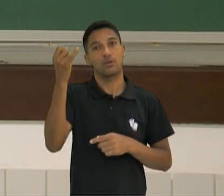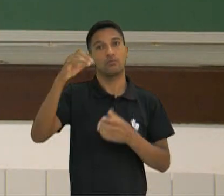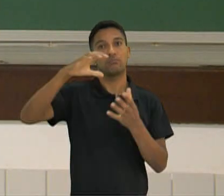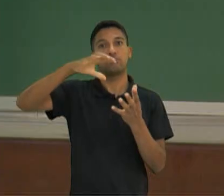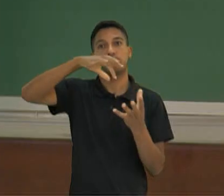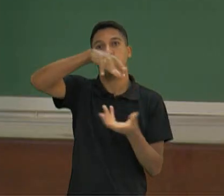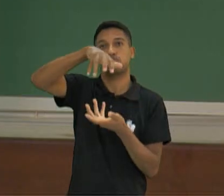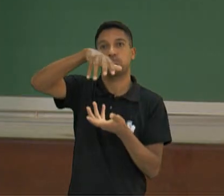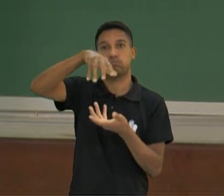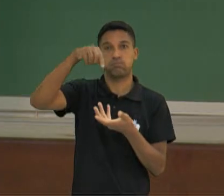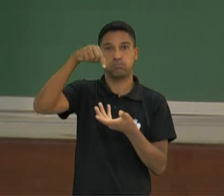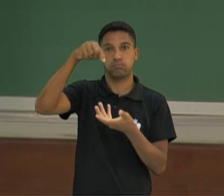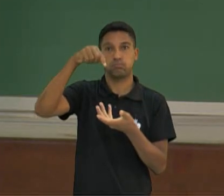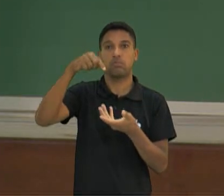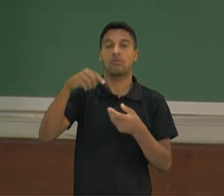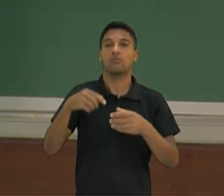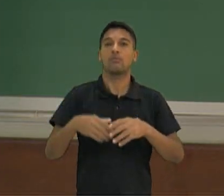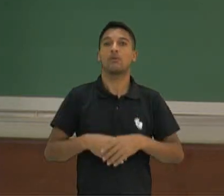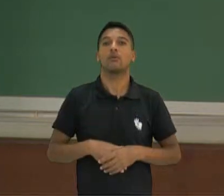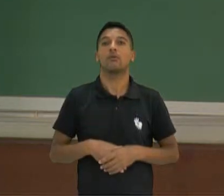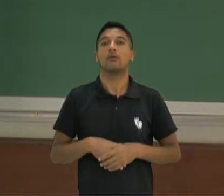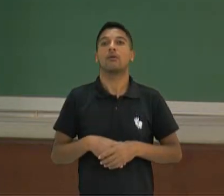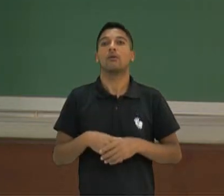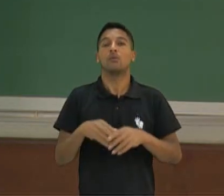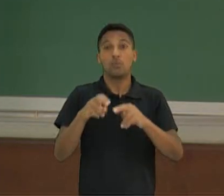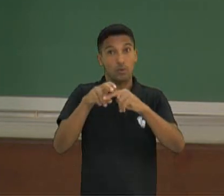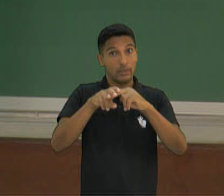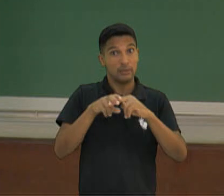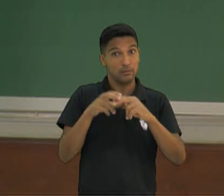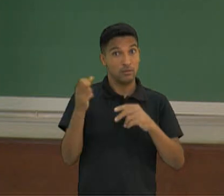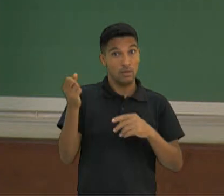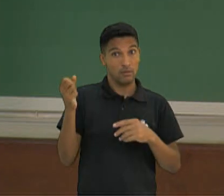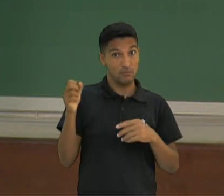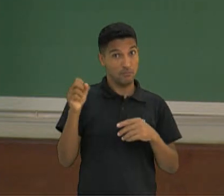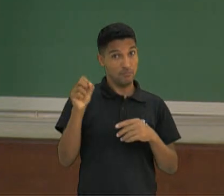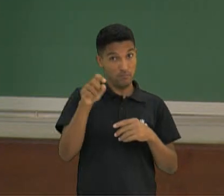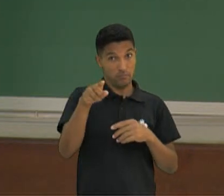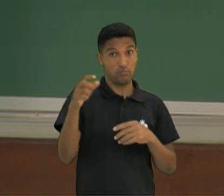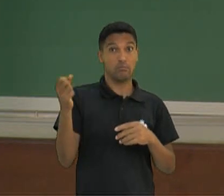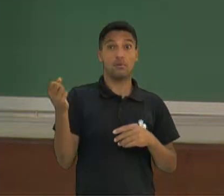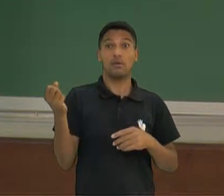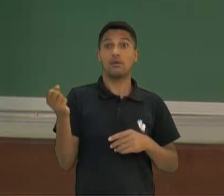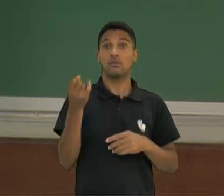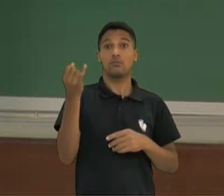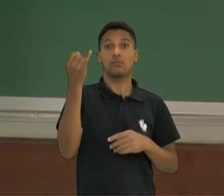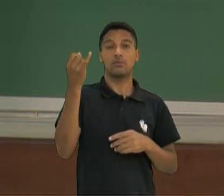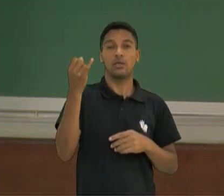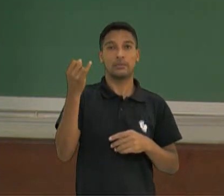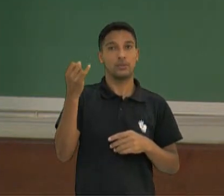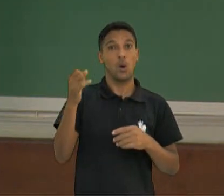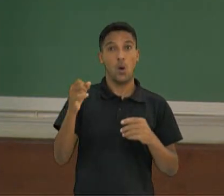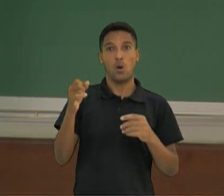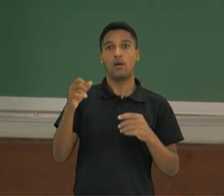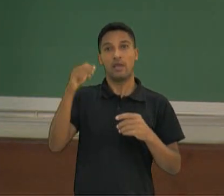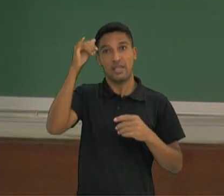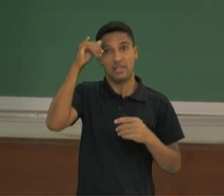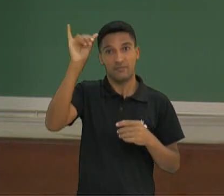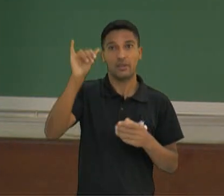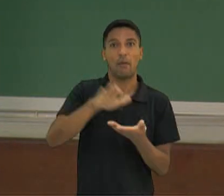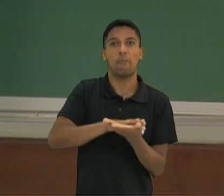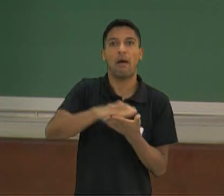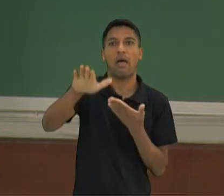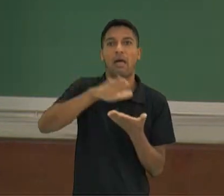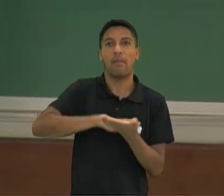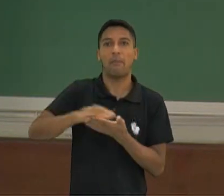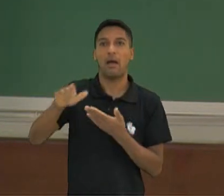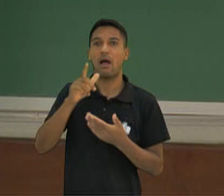uma melhor utilização, uma relação de importância muito grande a qual devemos dar para a água, que não é